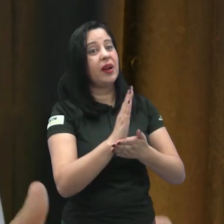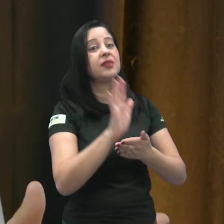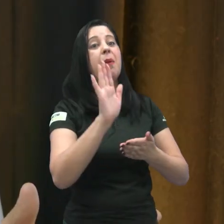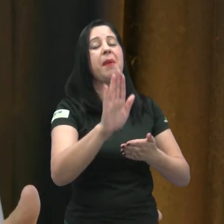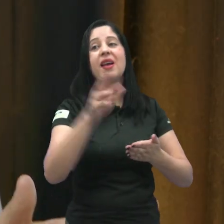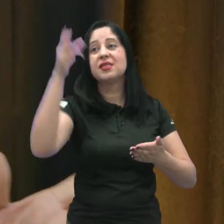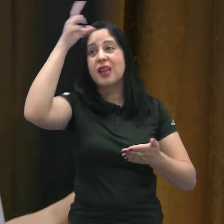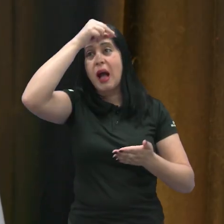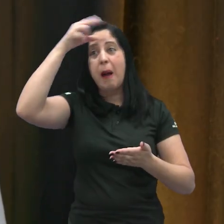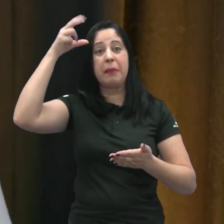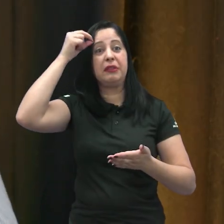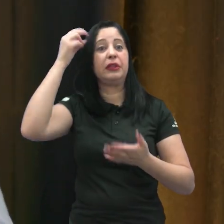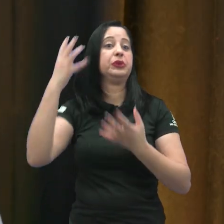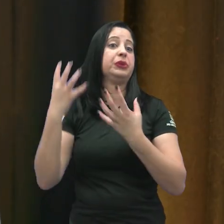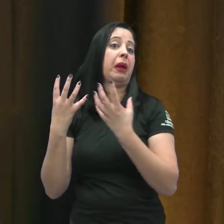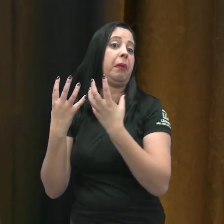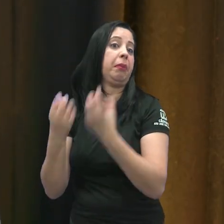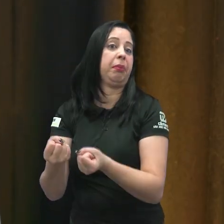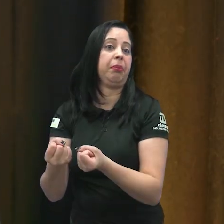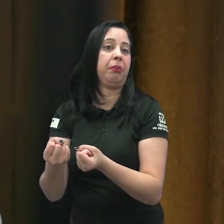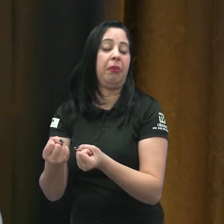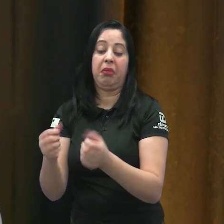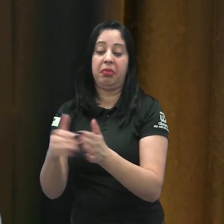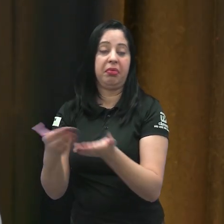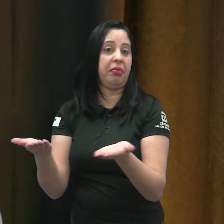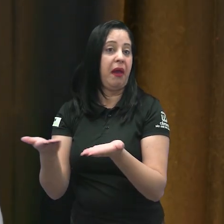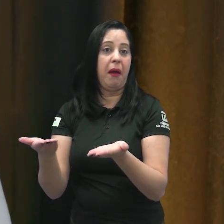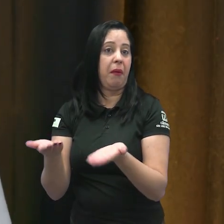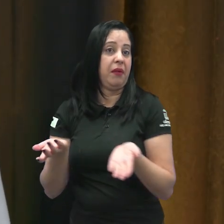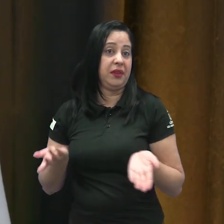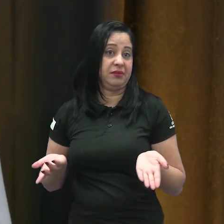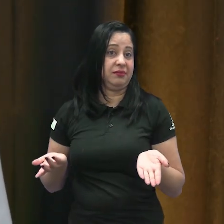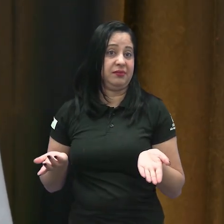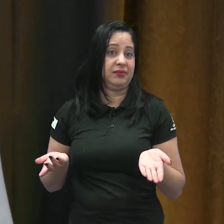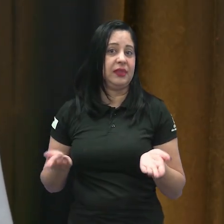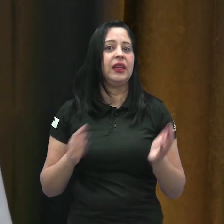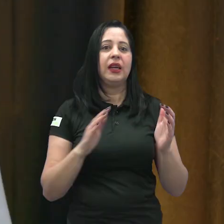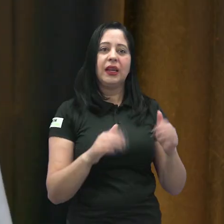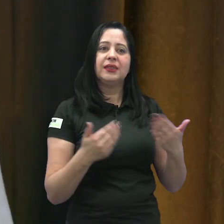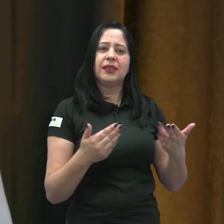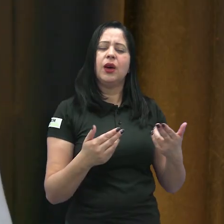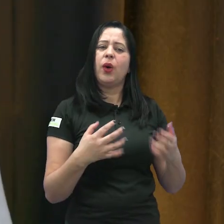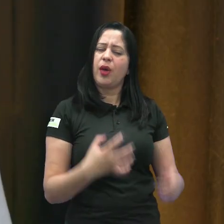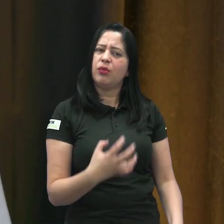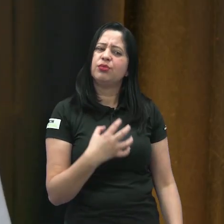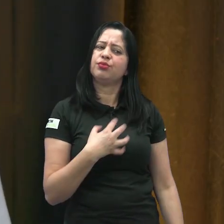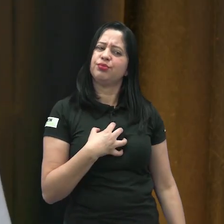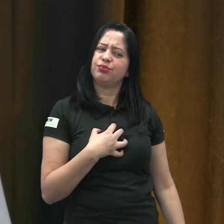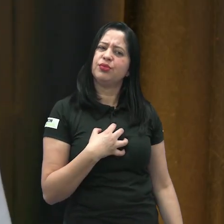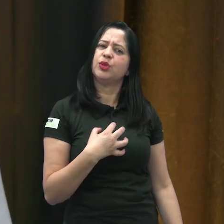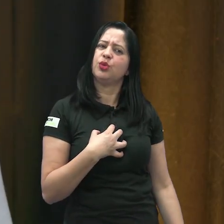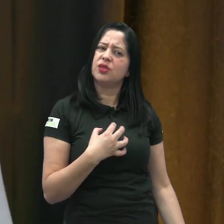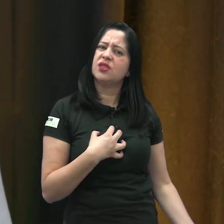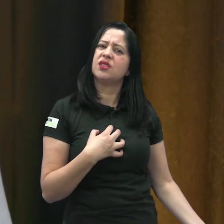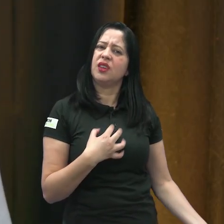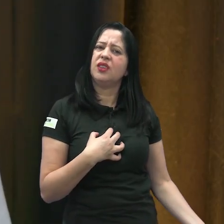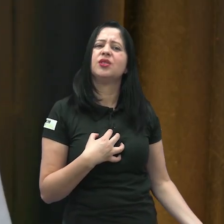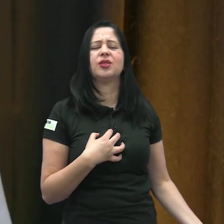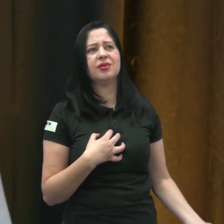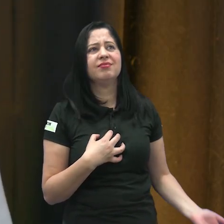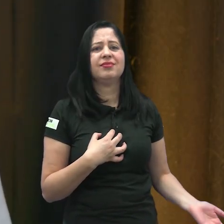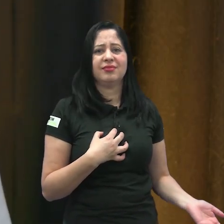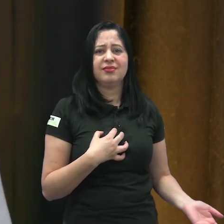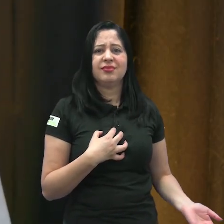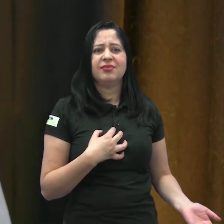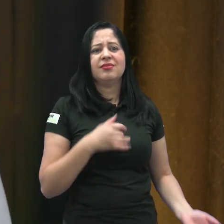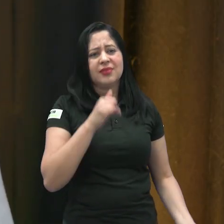ele passou, mas não está sendo aplicado. Enfim, isso a gente fica um pouco assim,